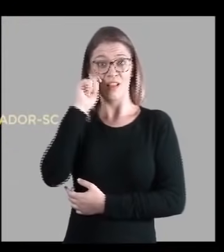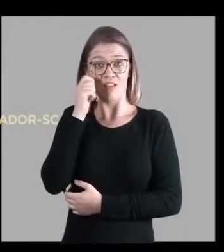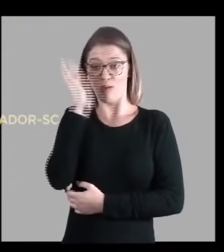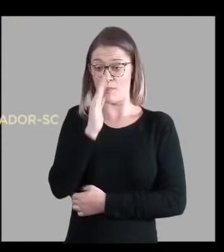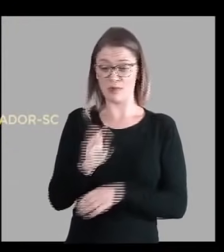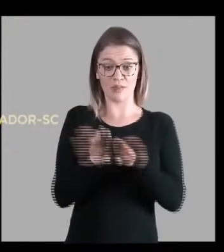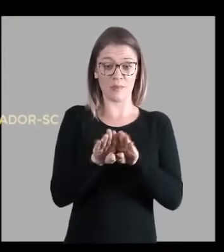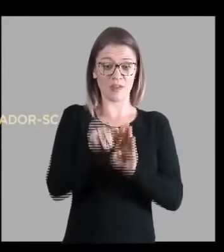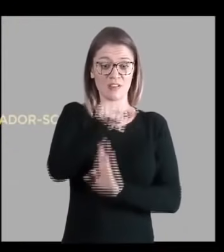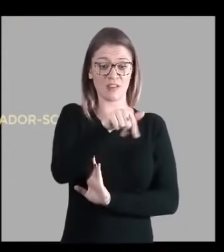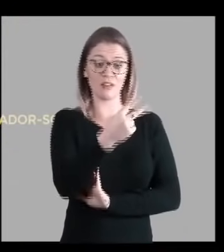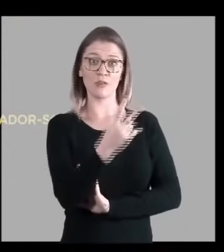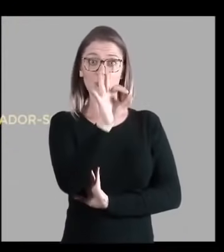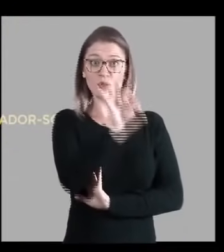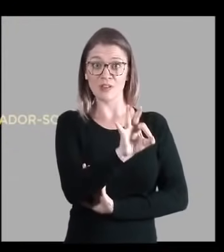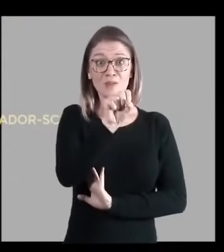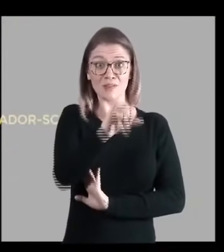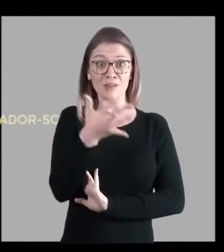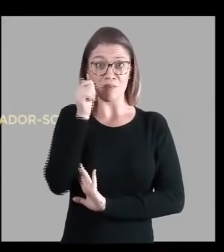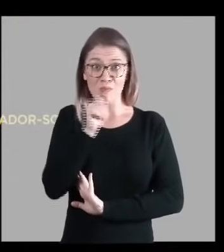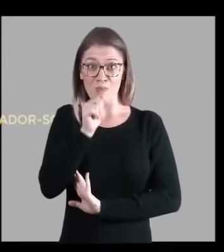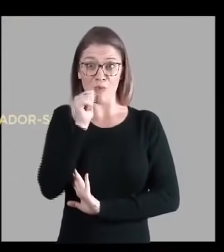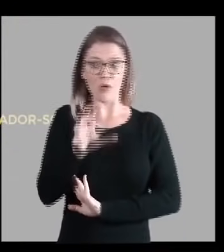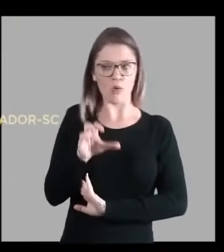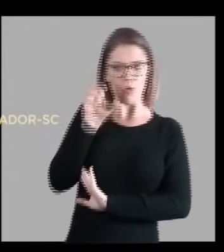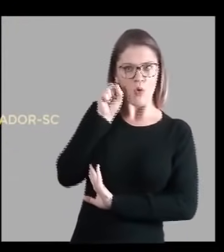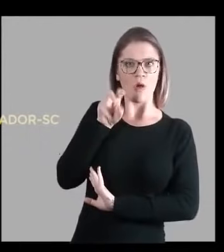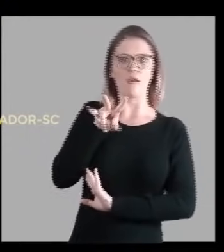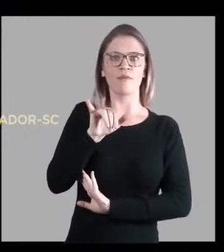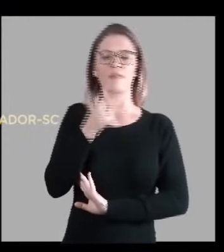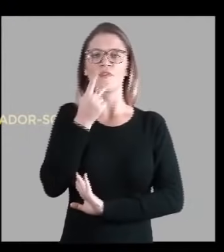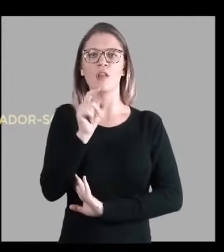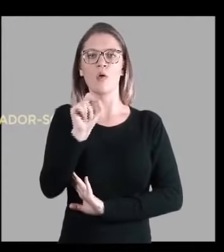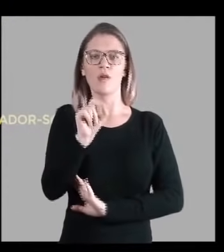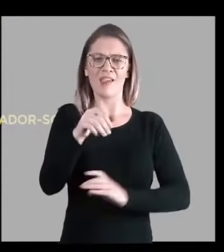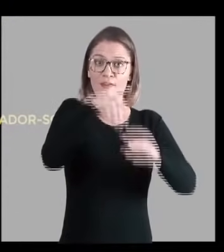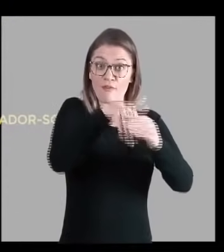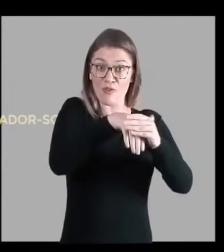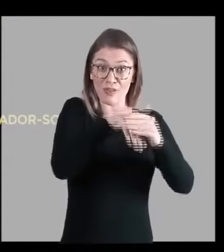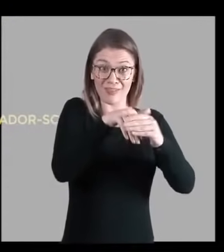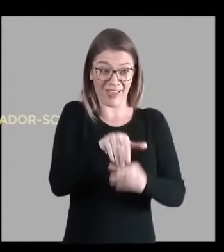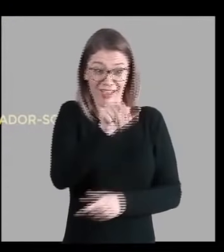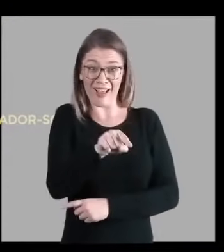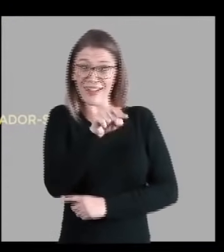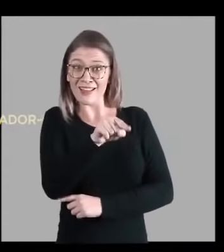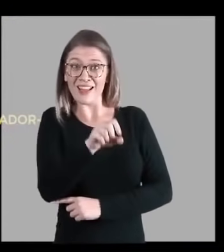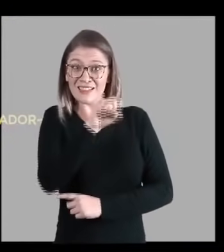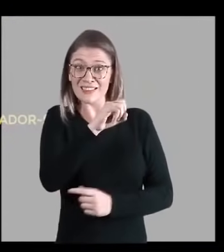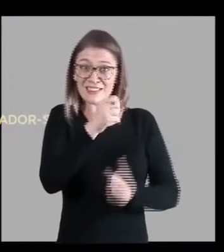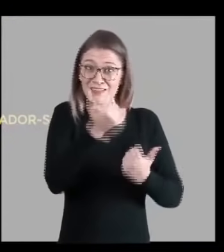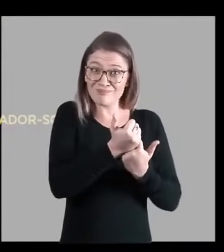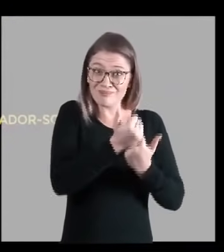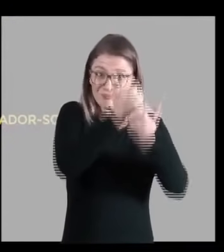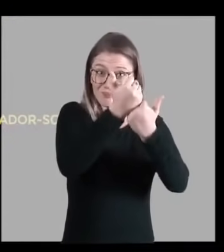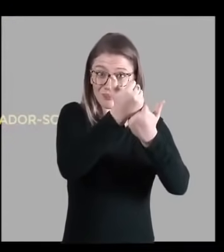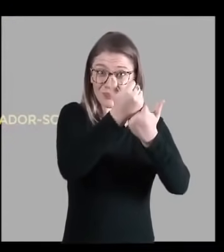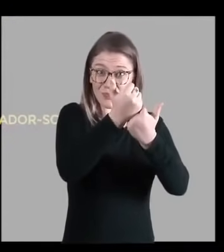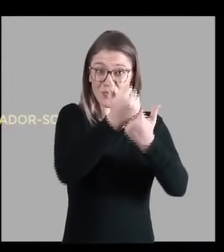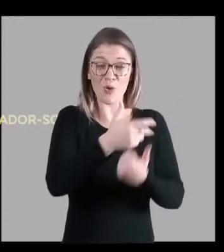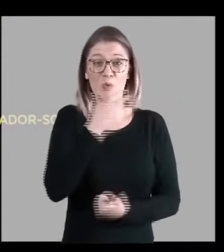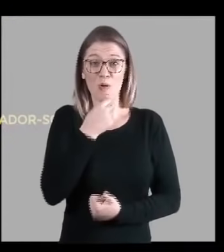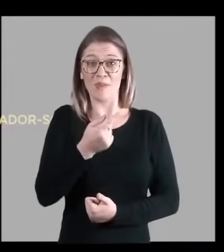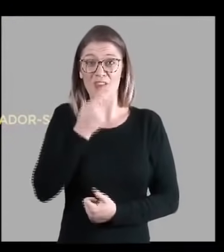o índio não vai receber sequer um único pedaço de terra em que o negro vai tentar precisar. E tem negros que apoiam ele. Nós